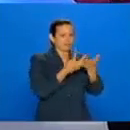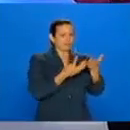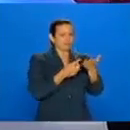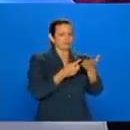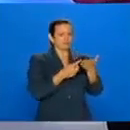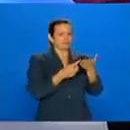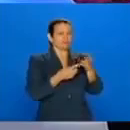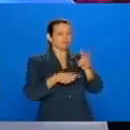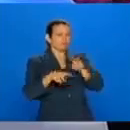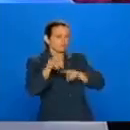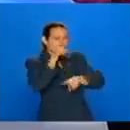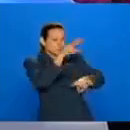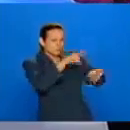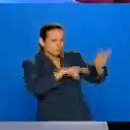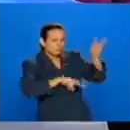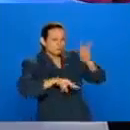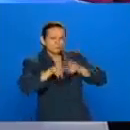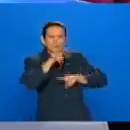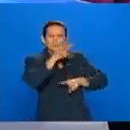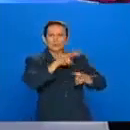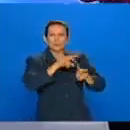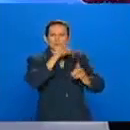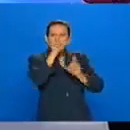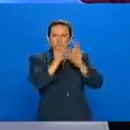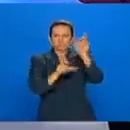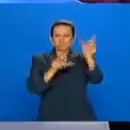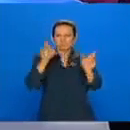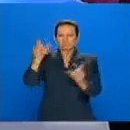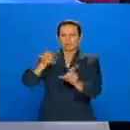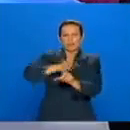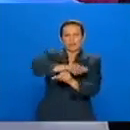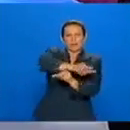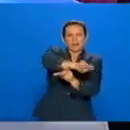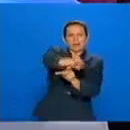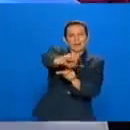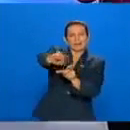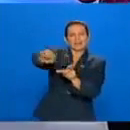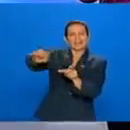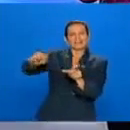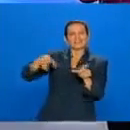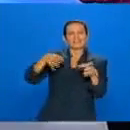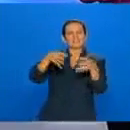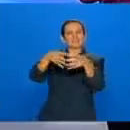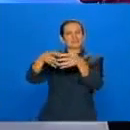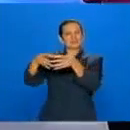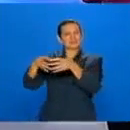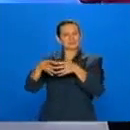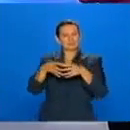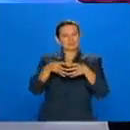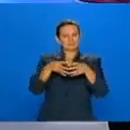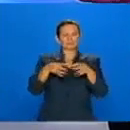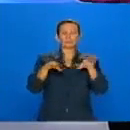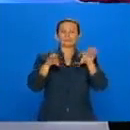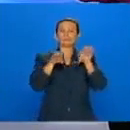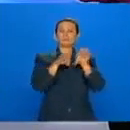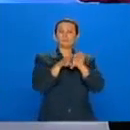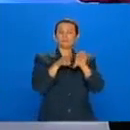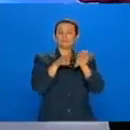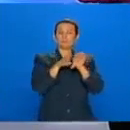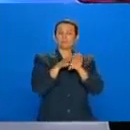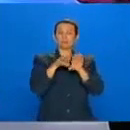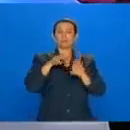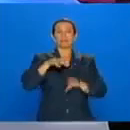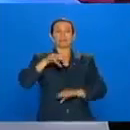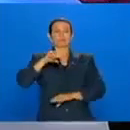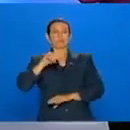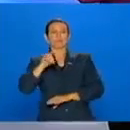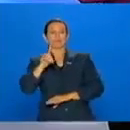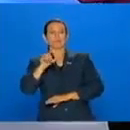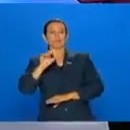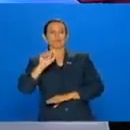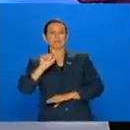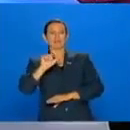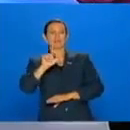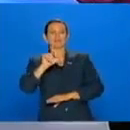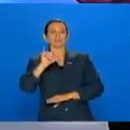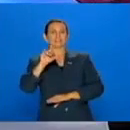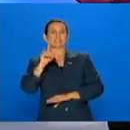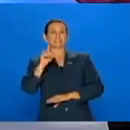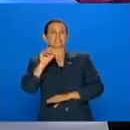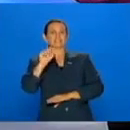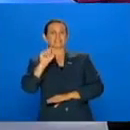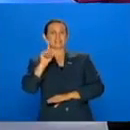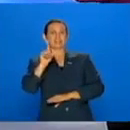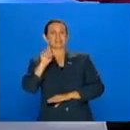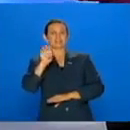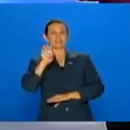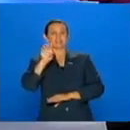único indivíduo surdo. Tratamos também das modalidades diferenciadas da língua de sinais e da língua